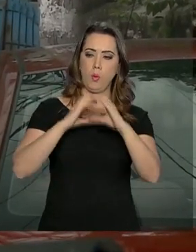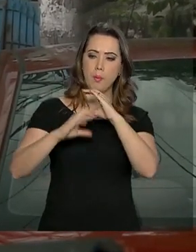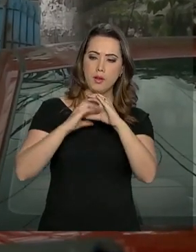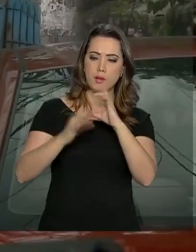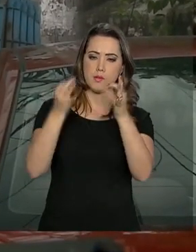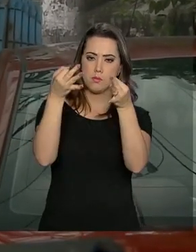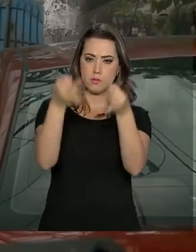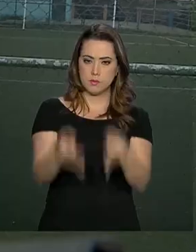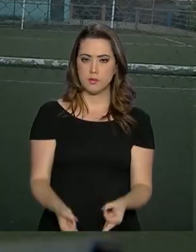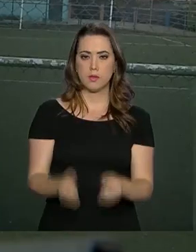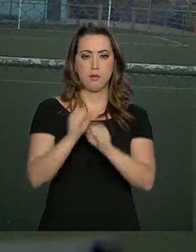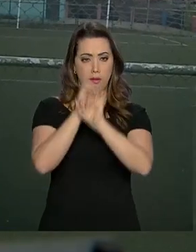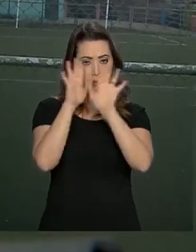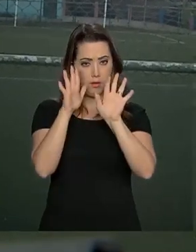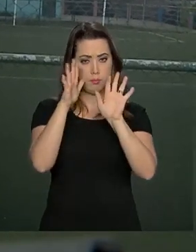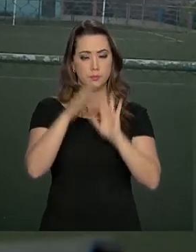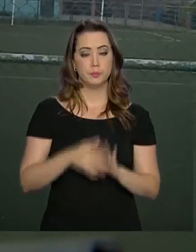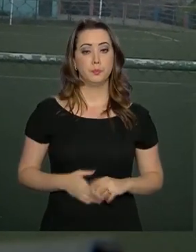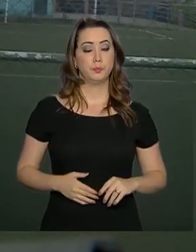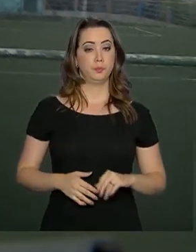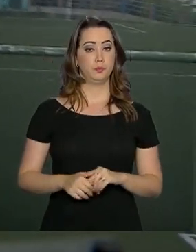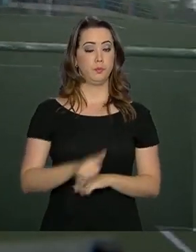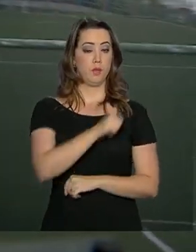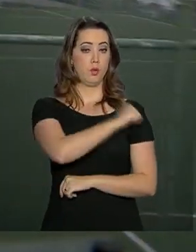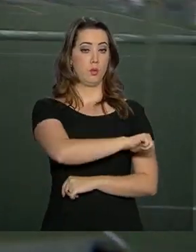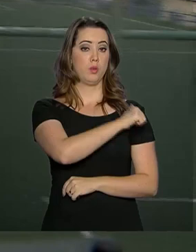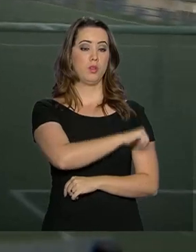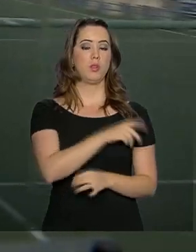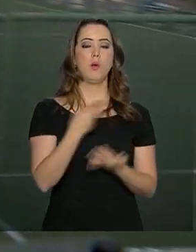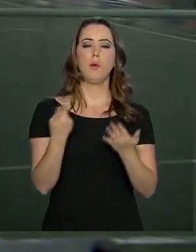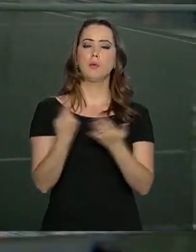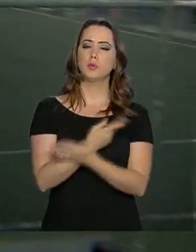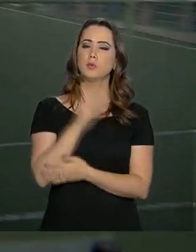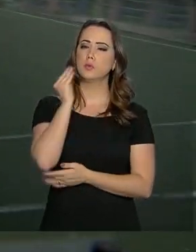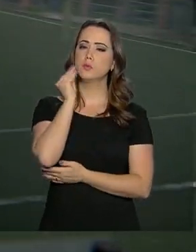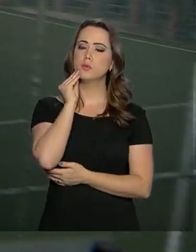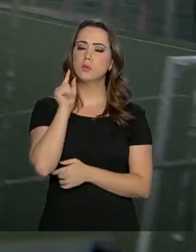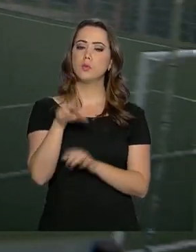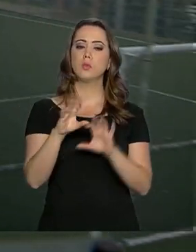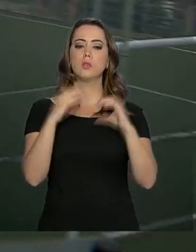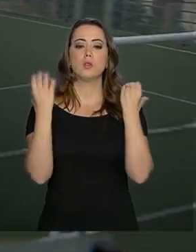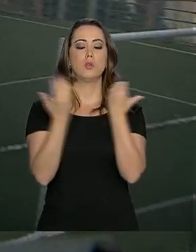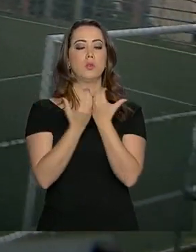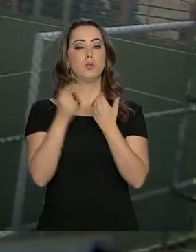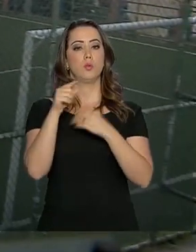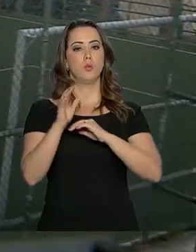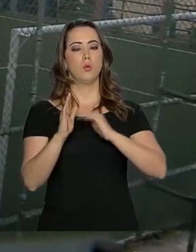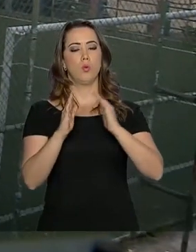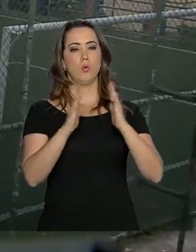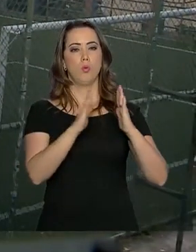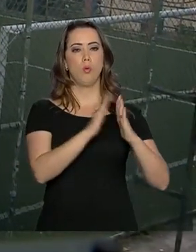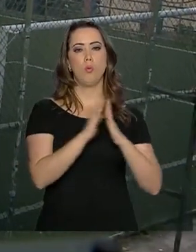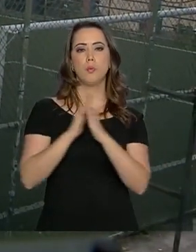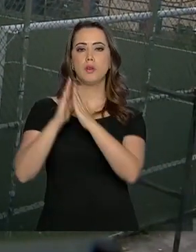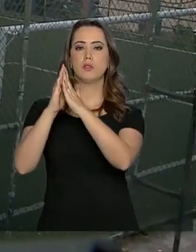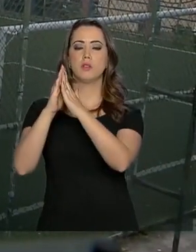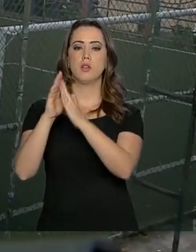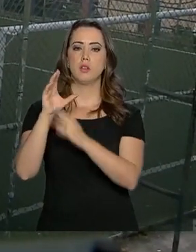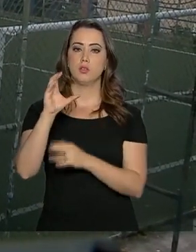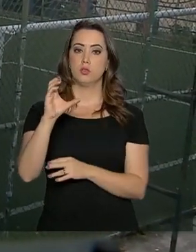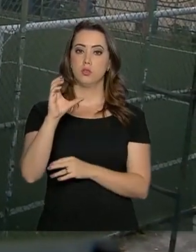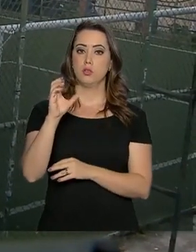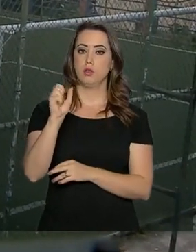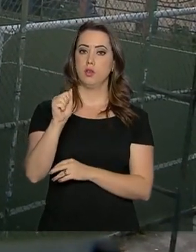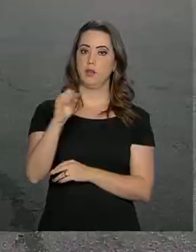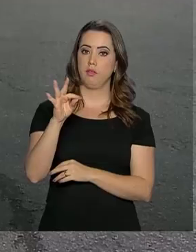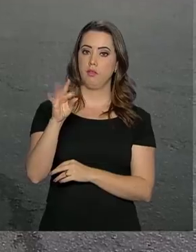ocorrer de forma clara. No Rio de Janeiro, o primeiro teste foi realizado na comunidade Tavares Bastos, que fica no Catete, zona sul